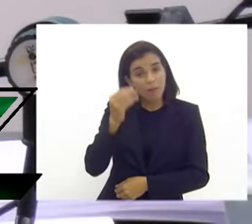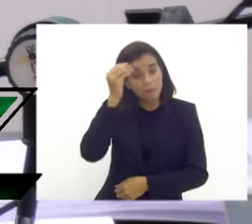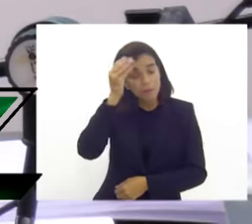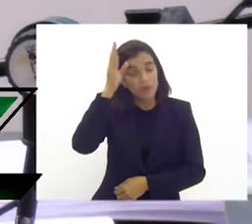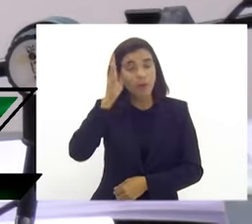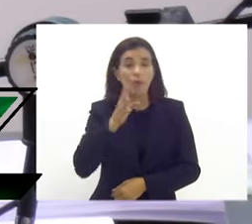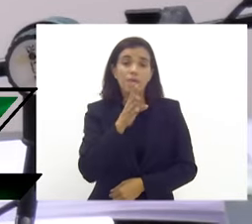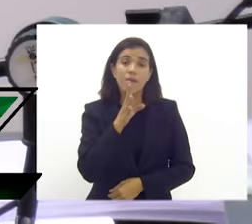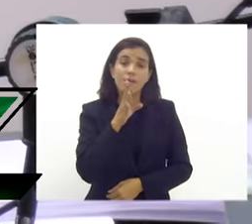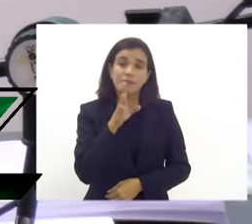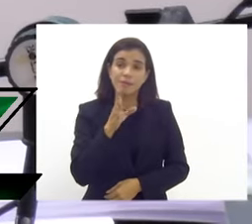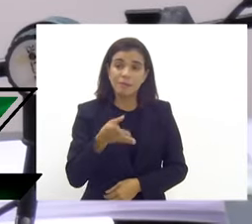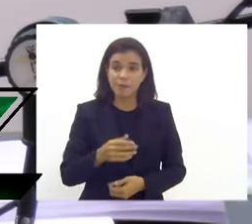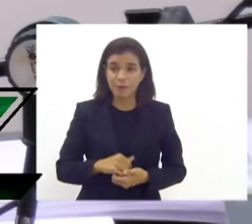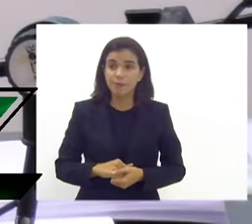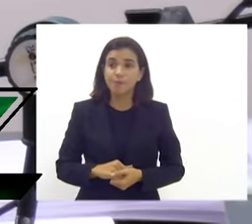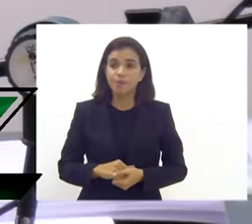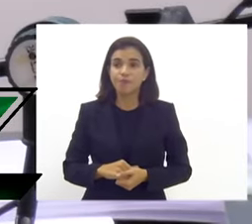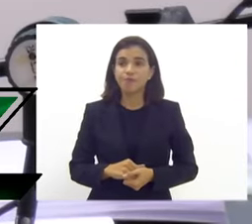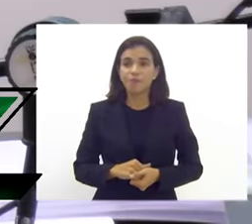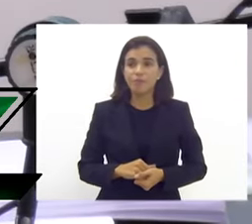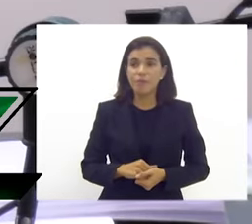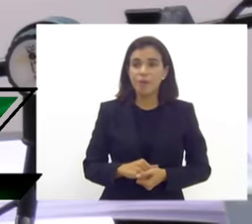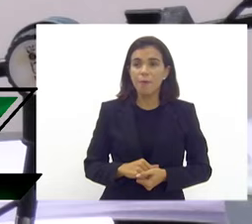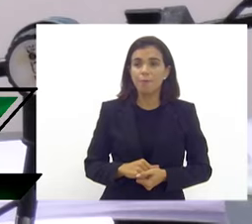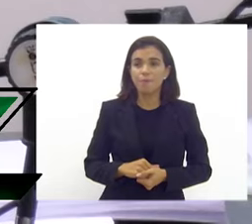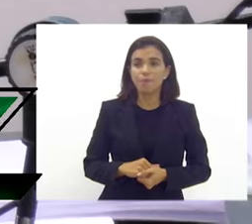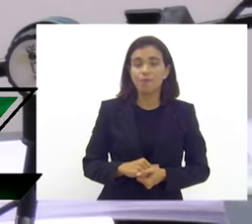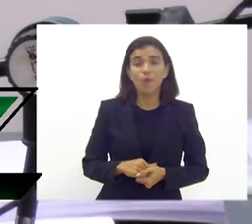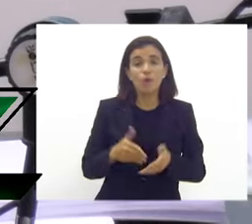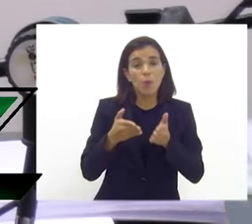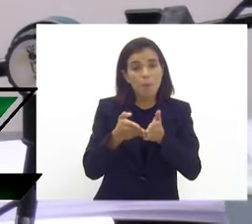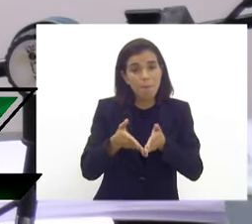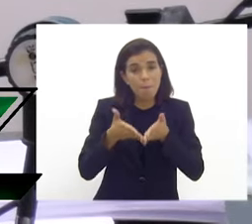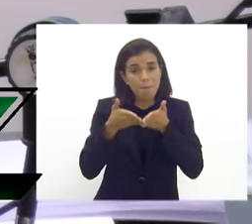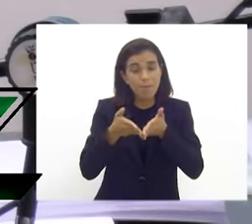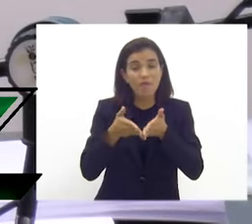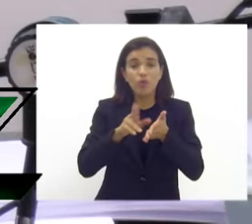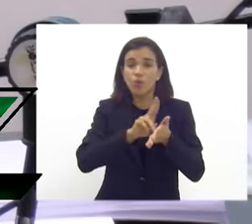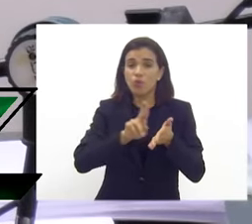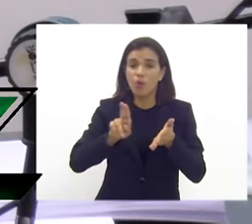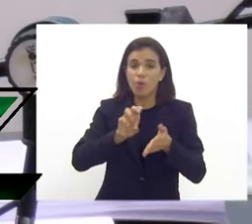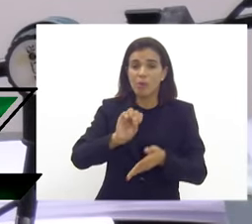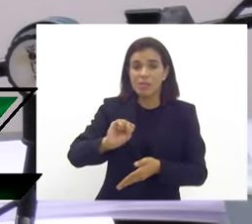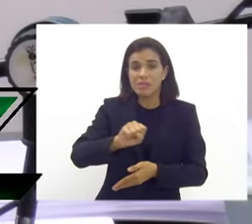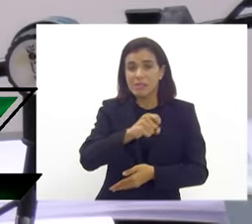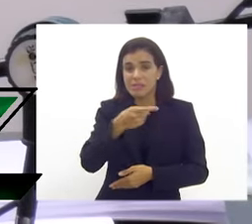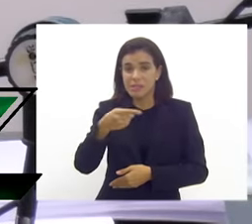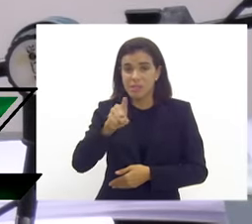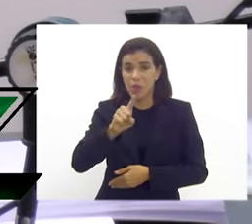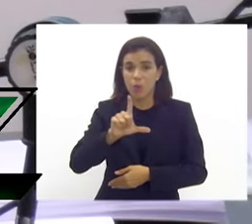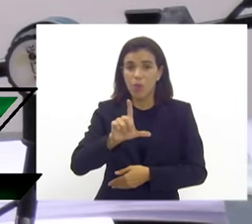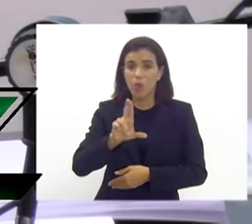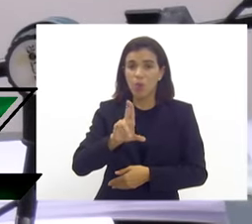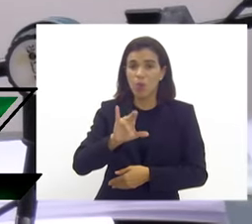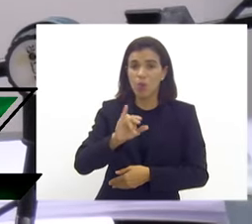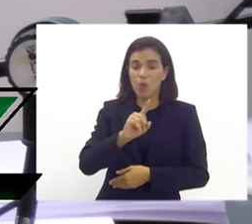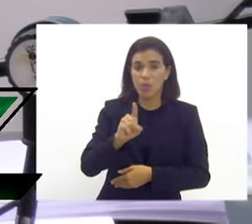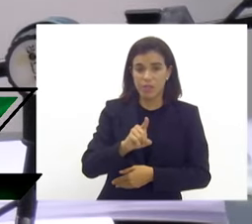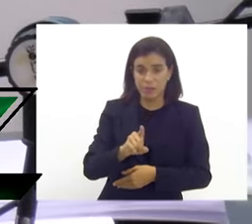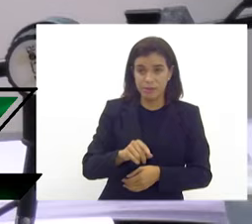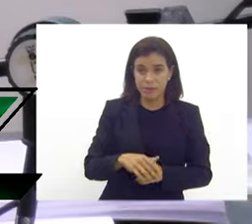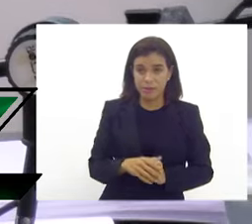para tratar dessa questão do do do navio são luí que nós iremos também fazer uma visita para ver de perto diso que não tem nem como entrar mais